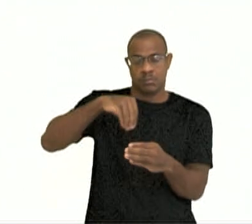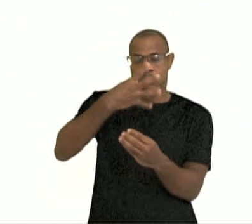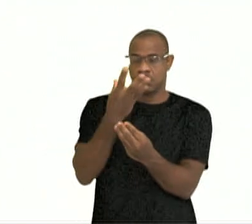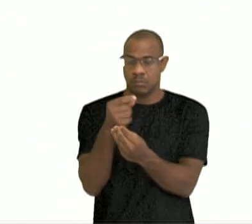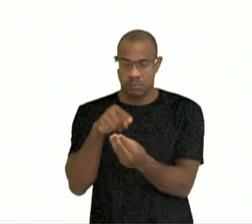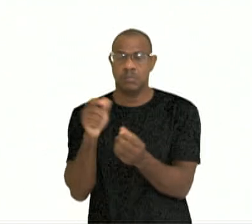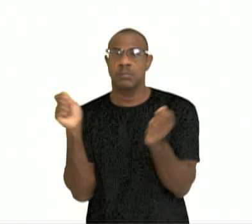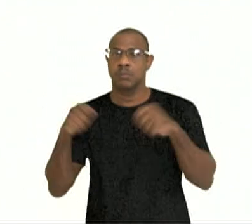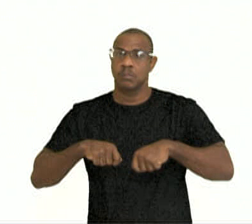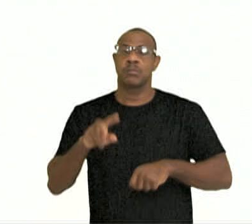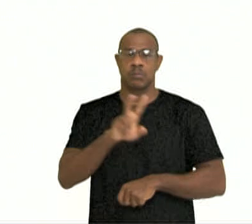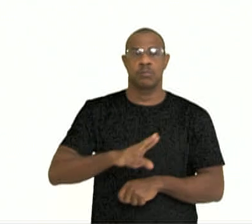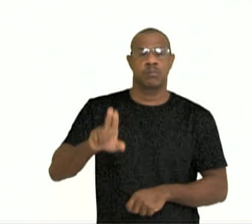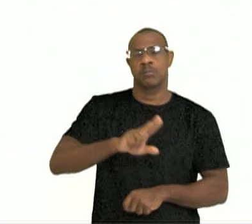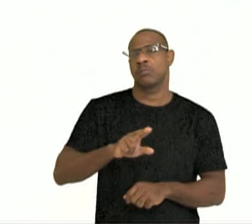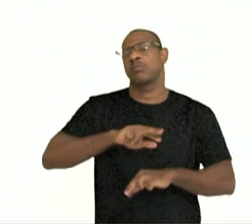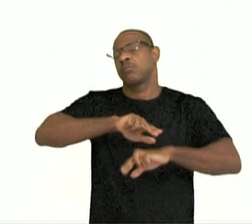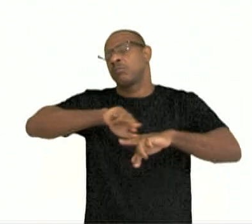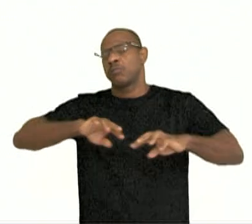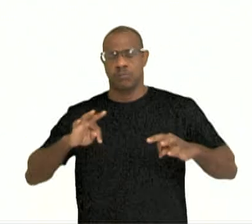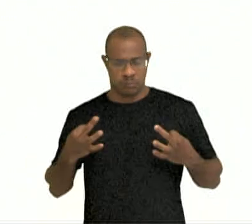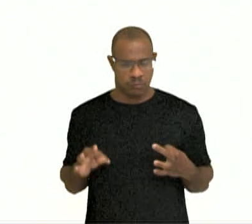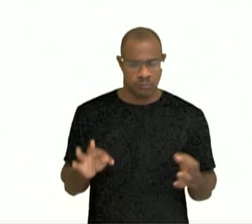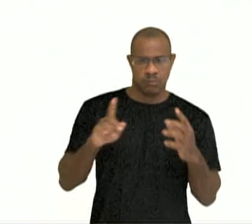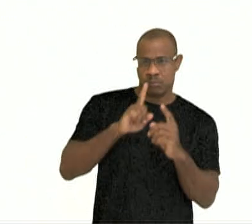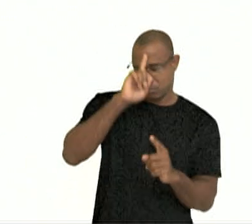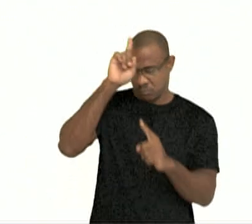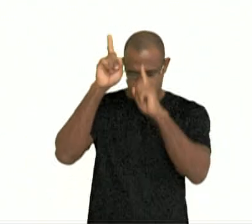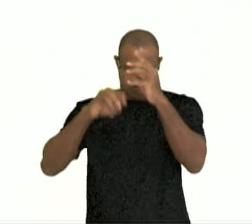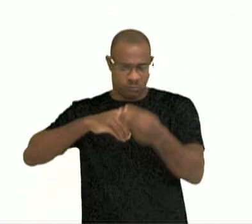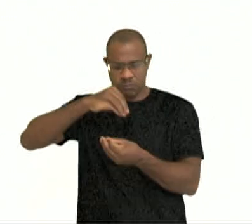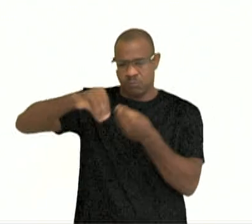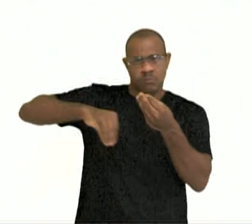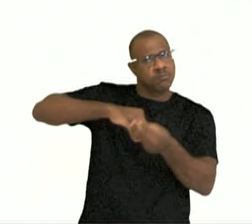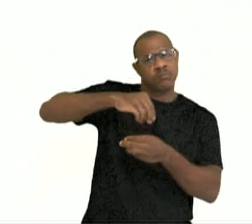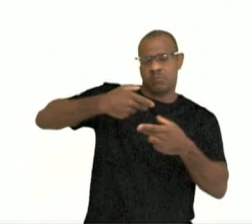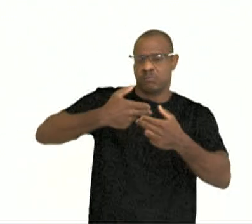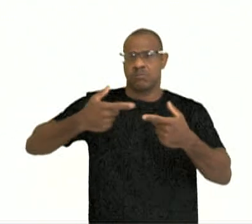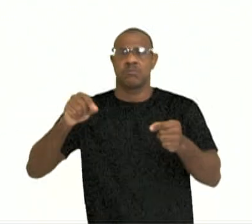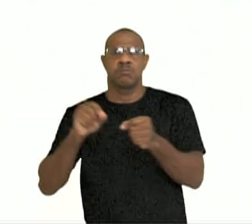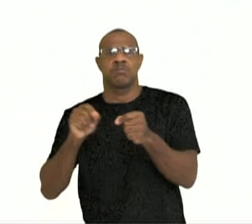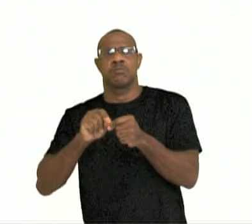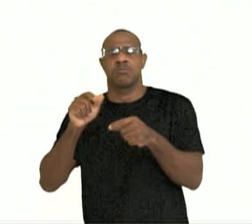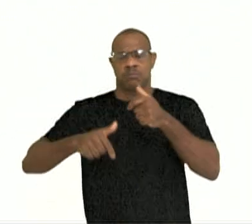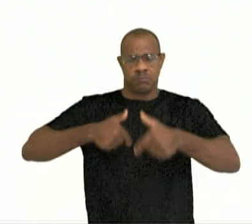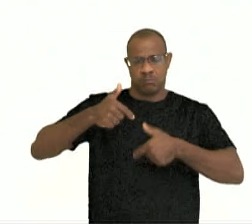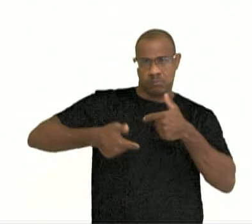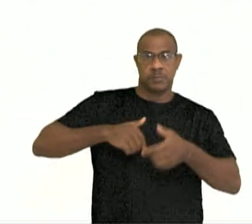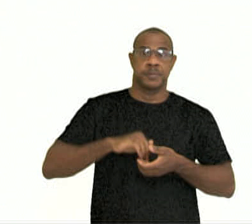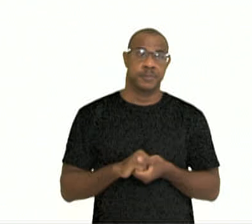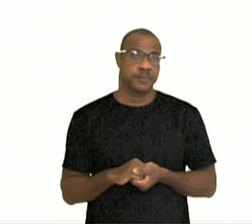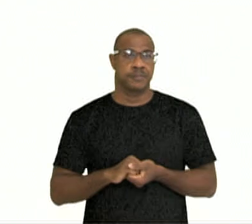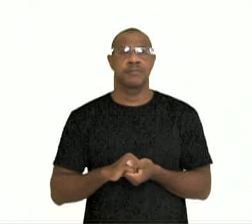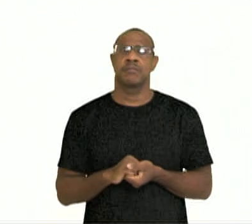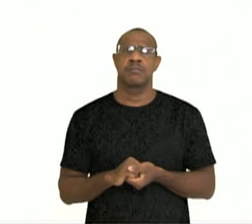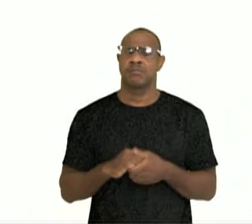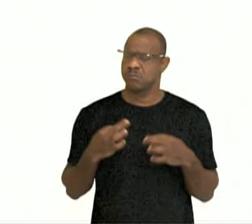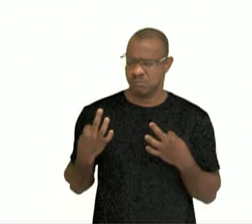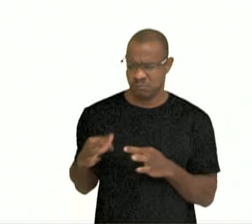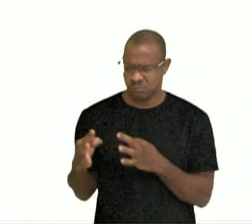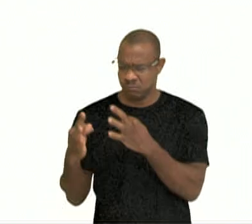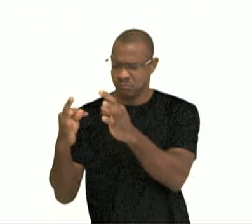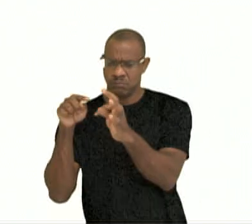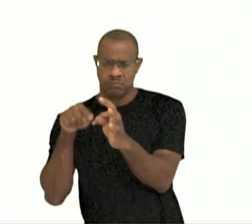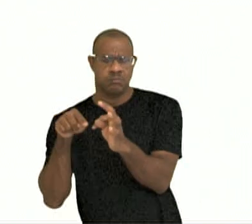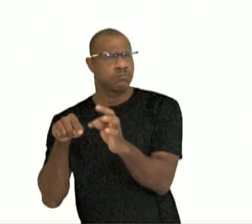da variedade de tecnologias para criar e misturar suportes para realizar uma obra. Tecnologia,